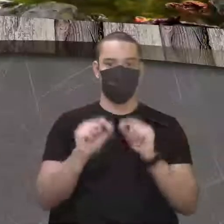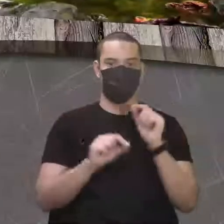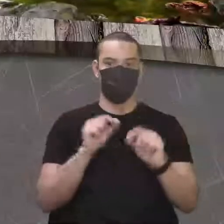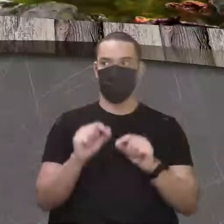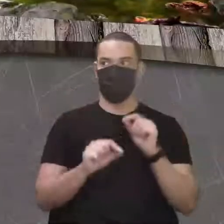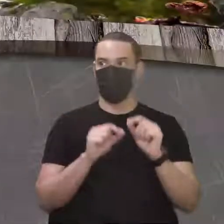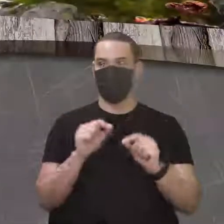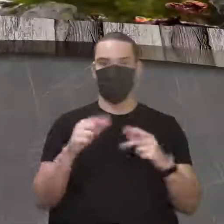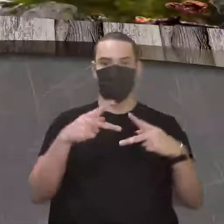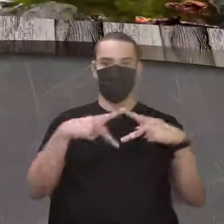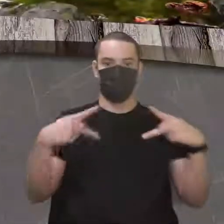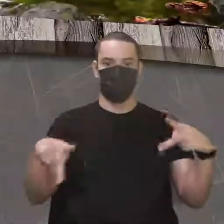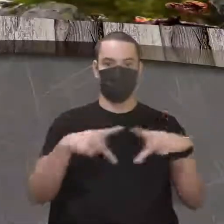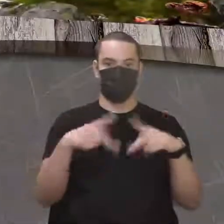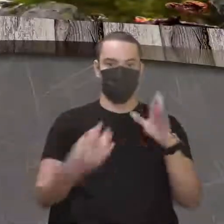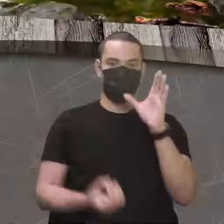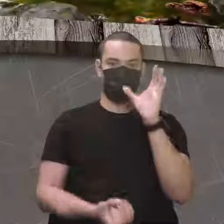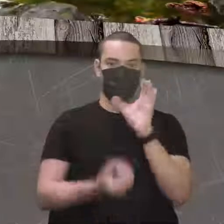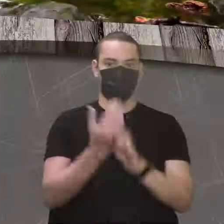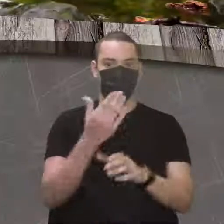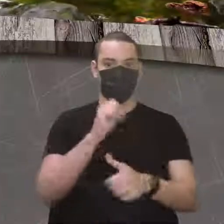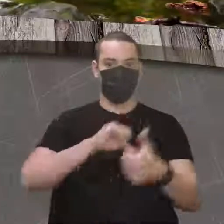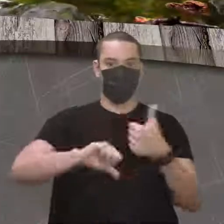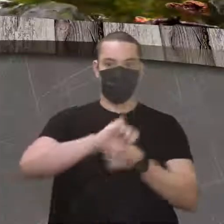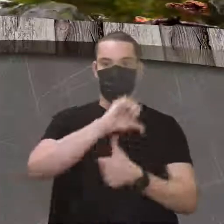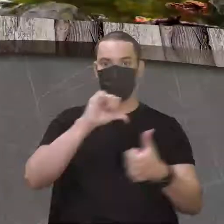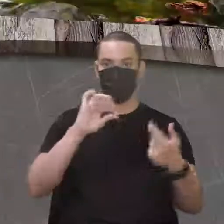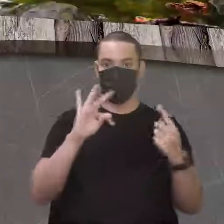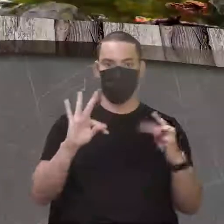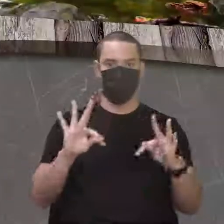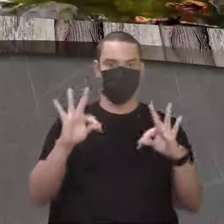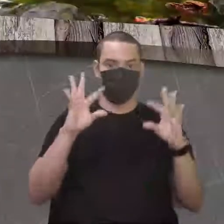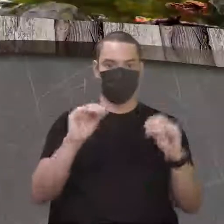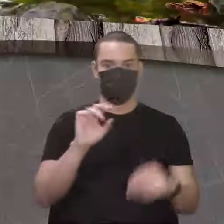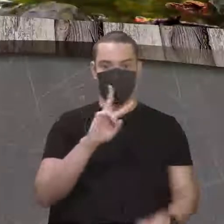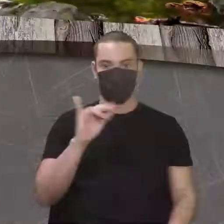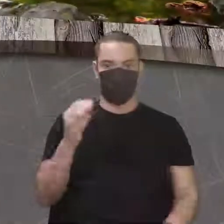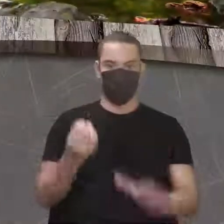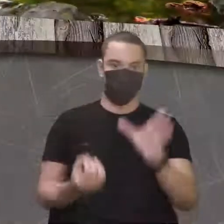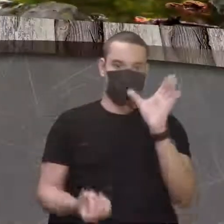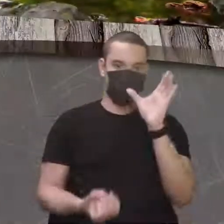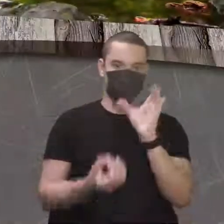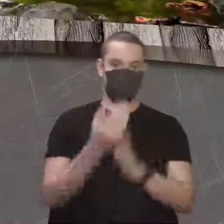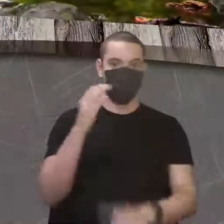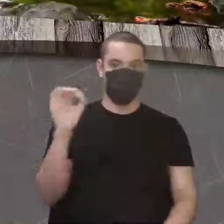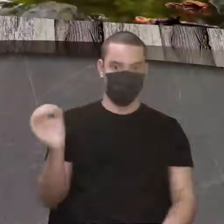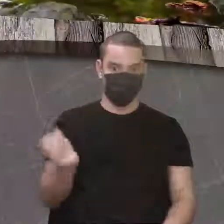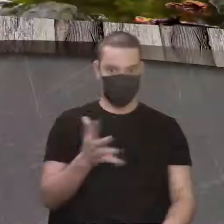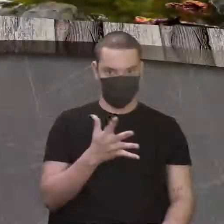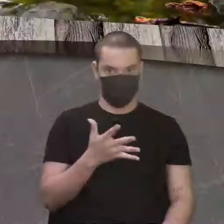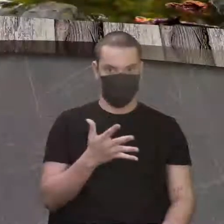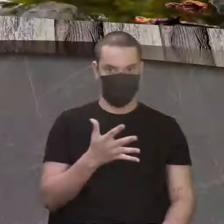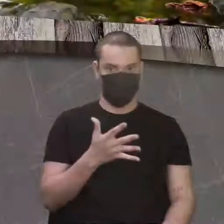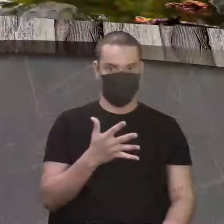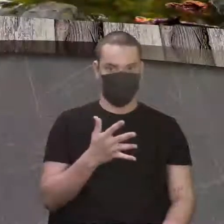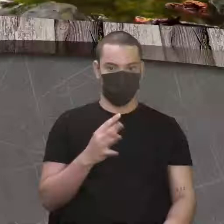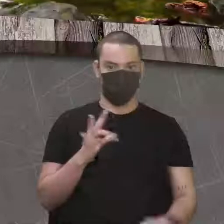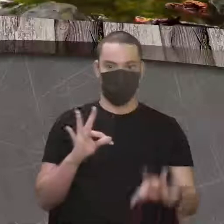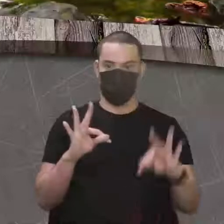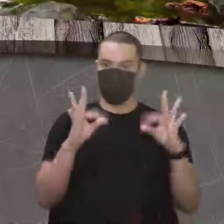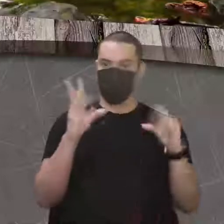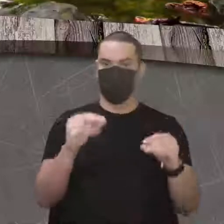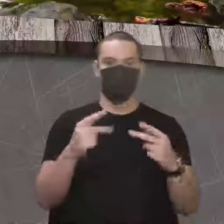aminoácidos dessa proteína, que era para ser formada ali, mudou ali, vai surgir uma nova cadeia de aminoácidos, mudando